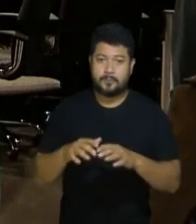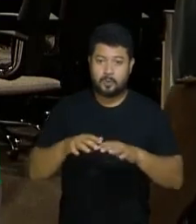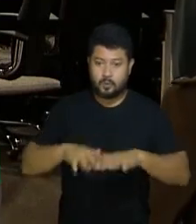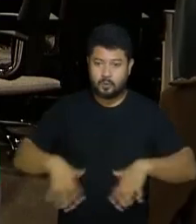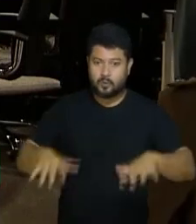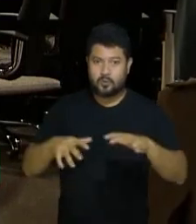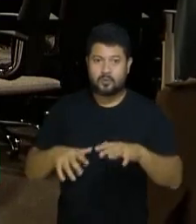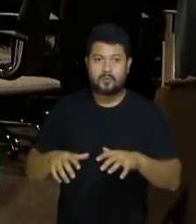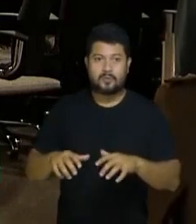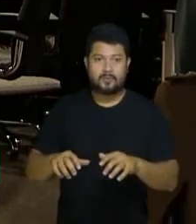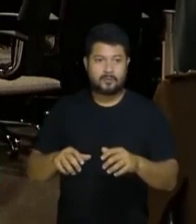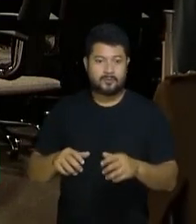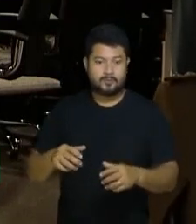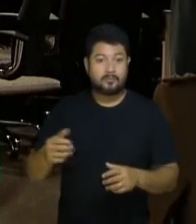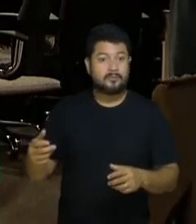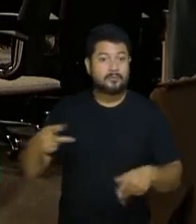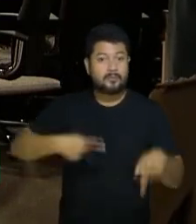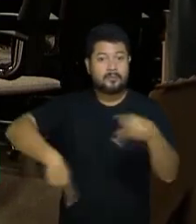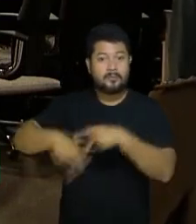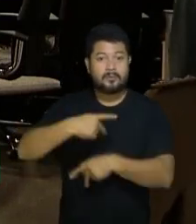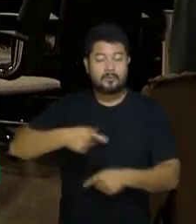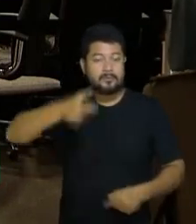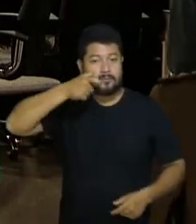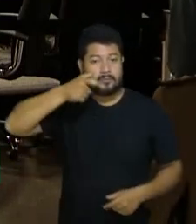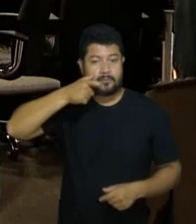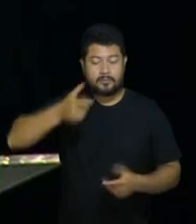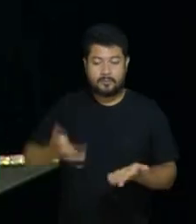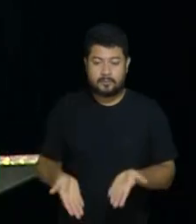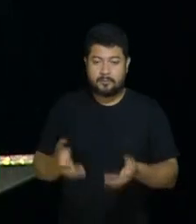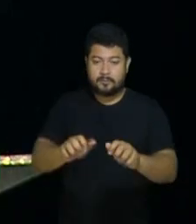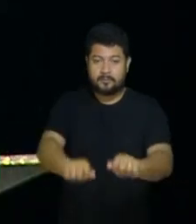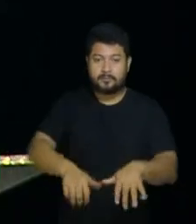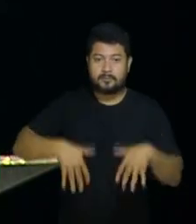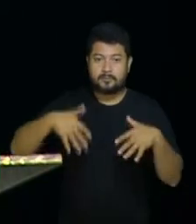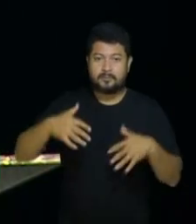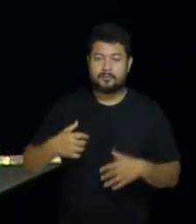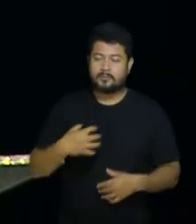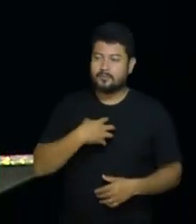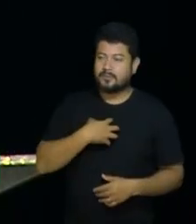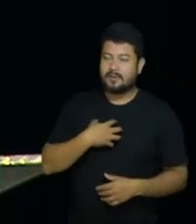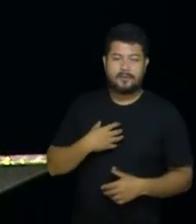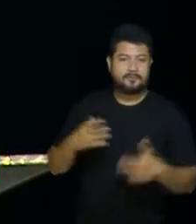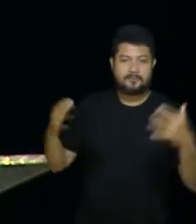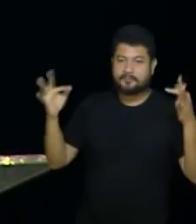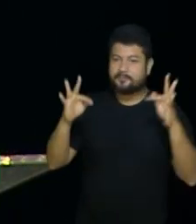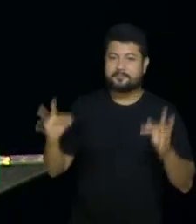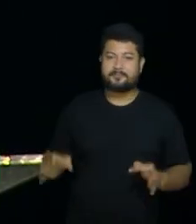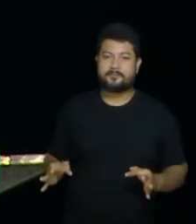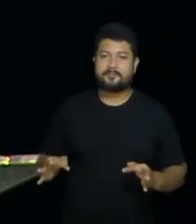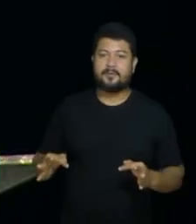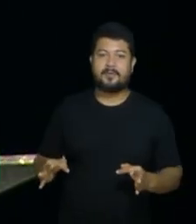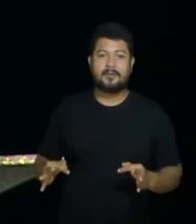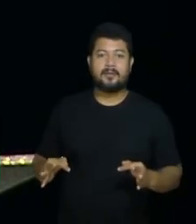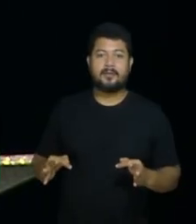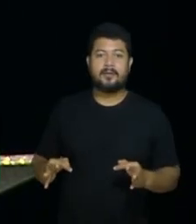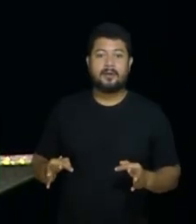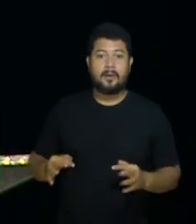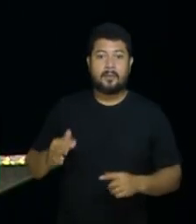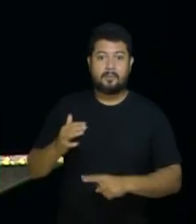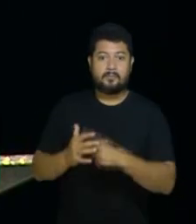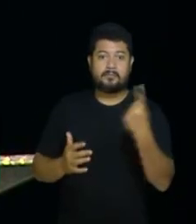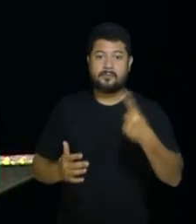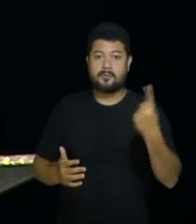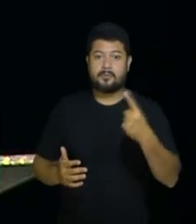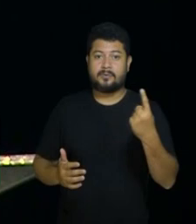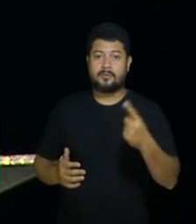presente. Estamos muito felizes, presidente. Quero dizer para você que pela primeira vez tem